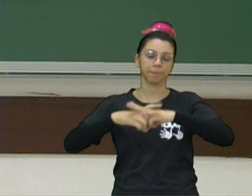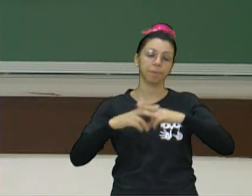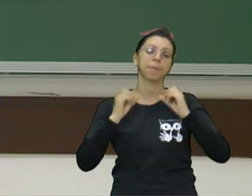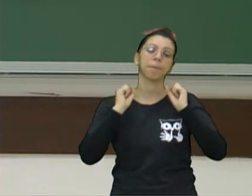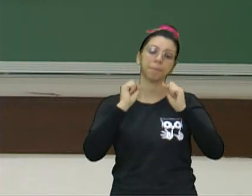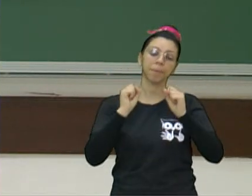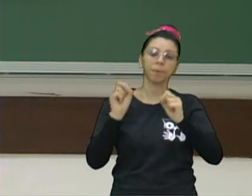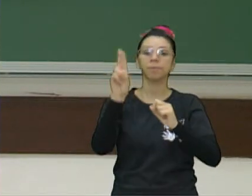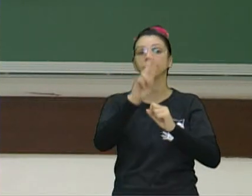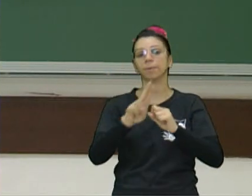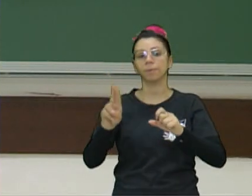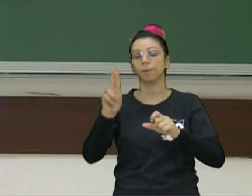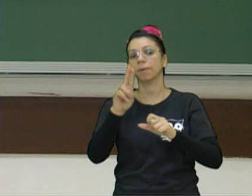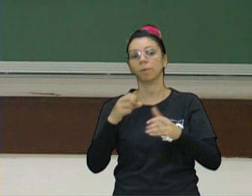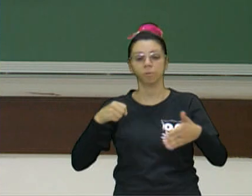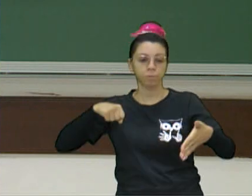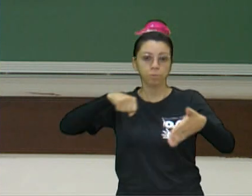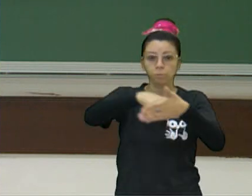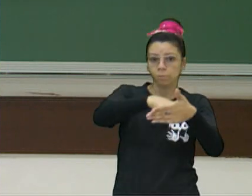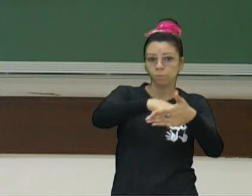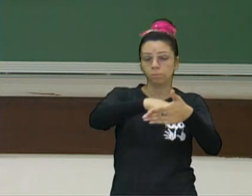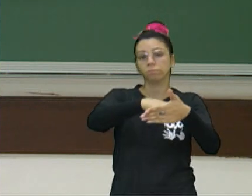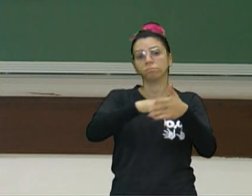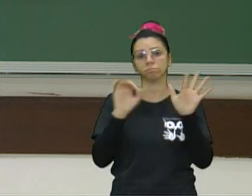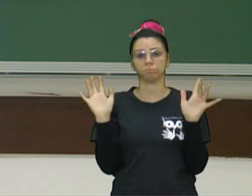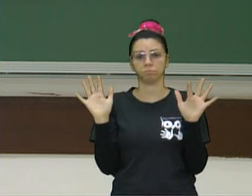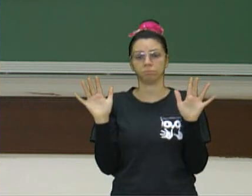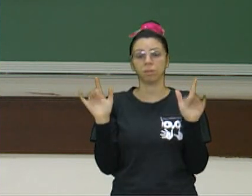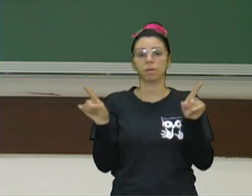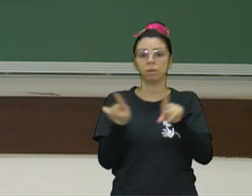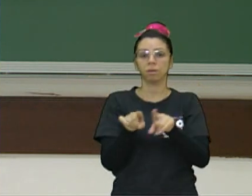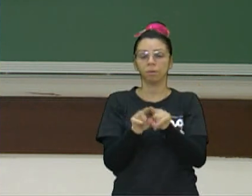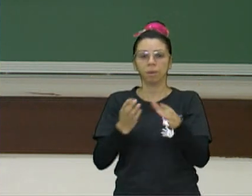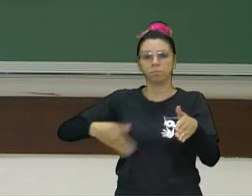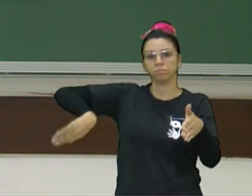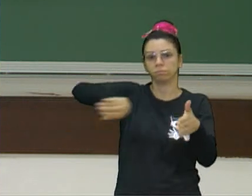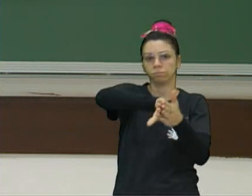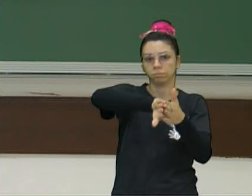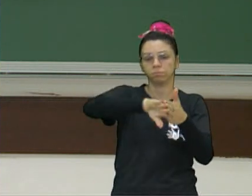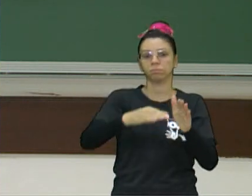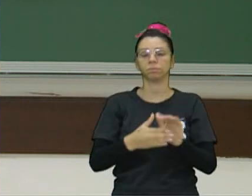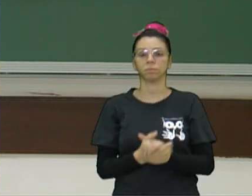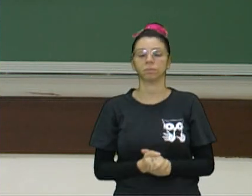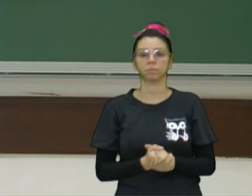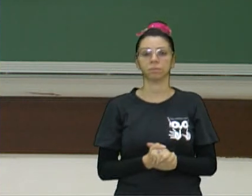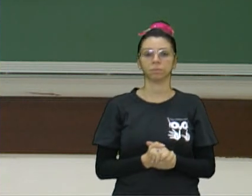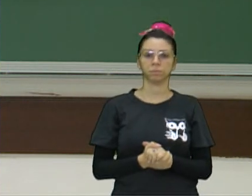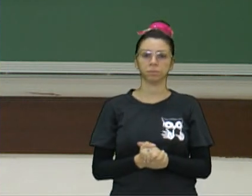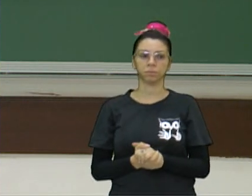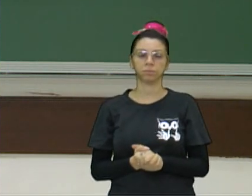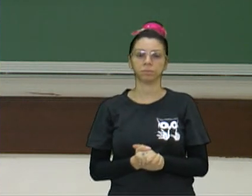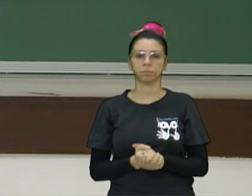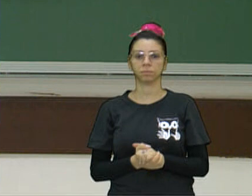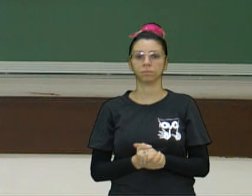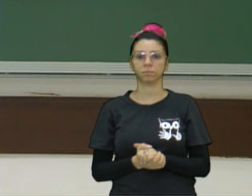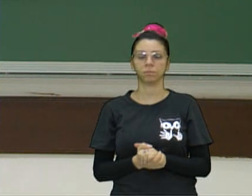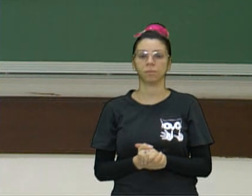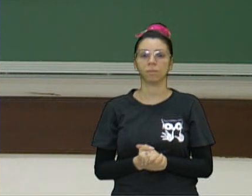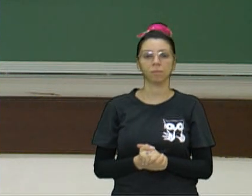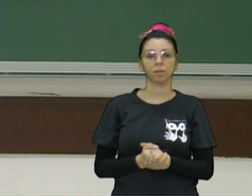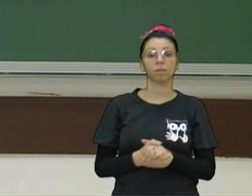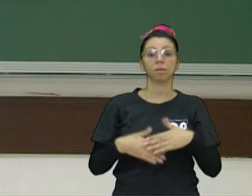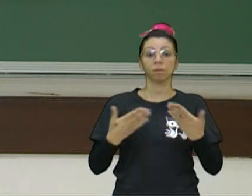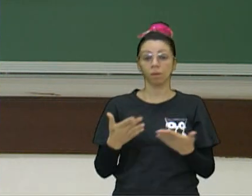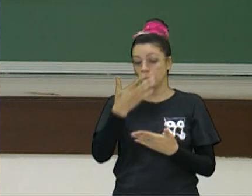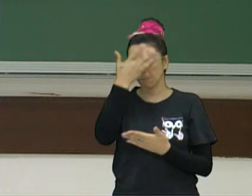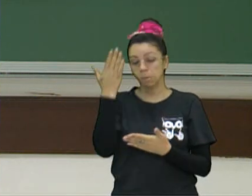permitido utilizar tanto socos, golpes com as mãos, quanto chutes. Então aí diz bastante. Então o caminho que o praticante vai